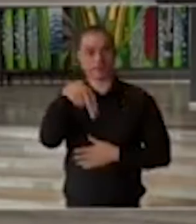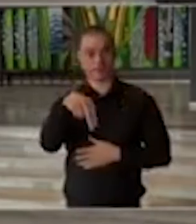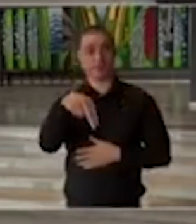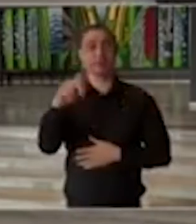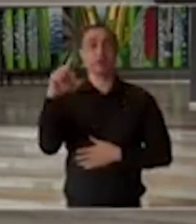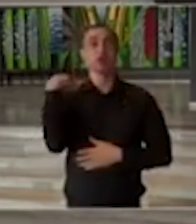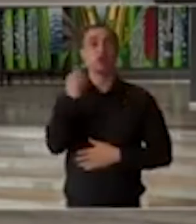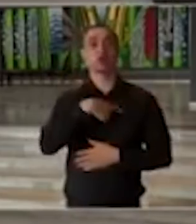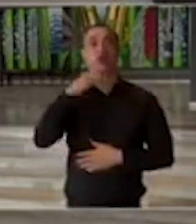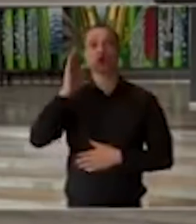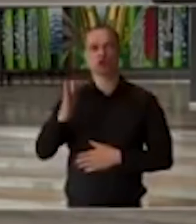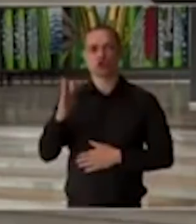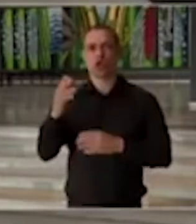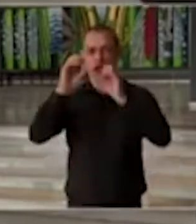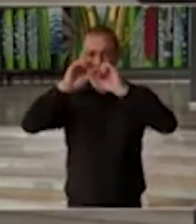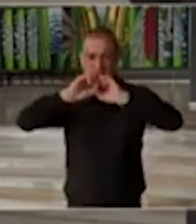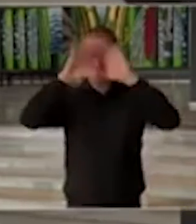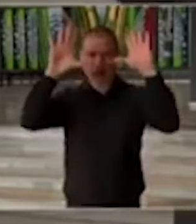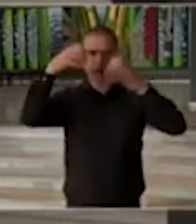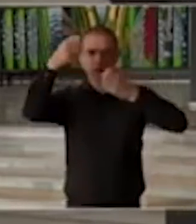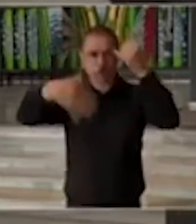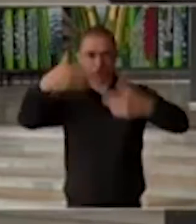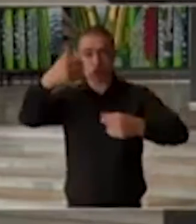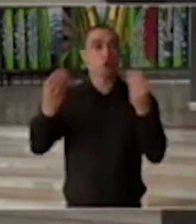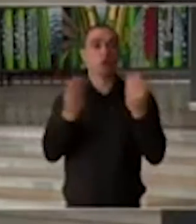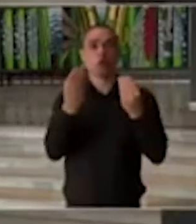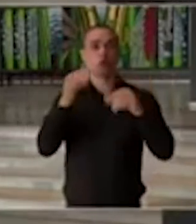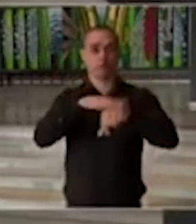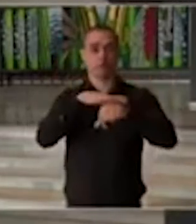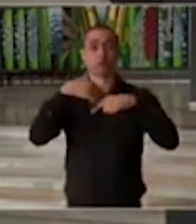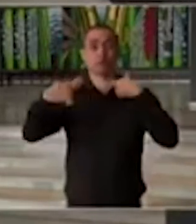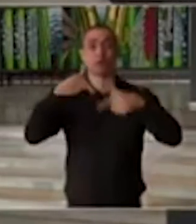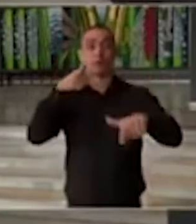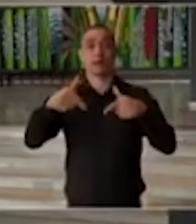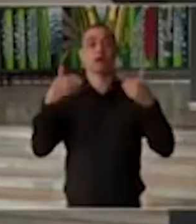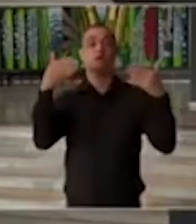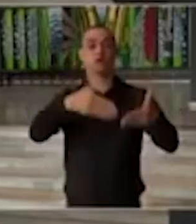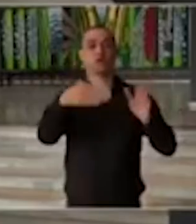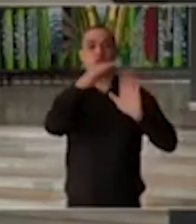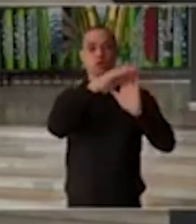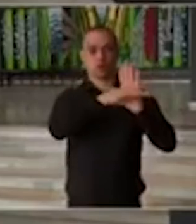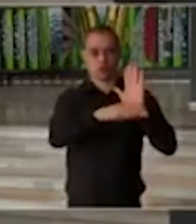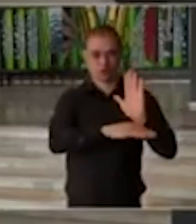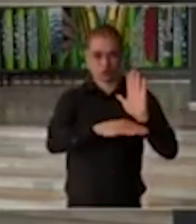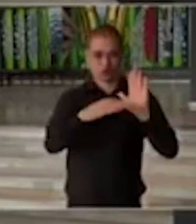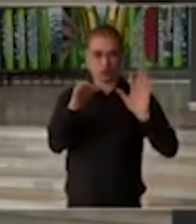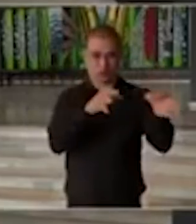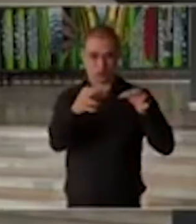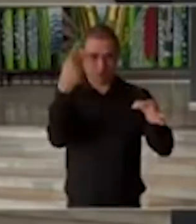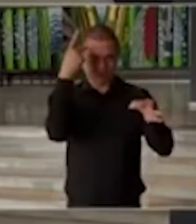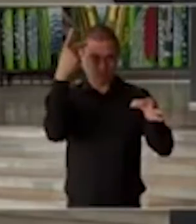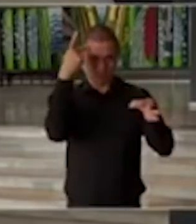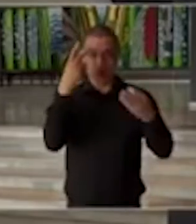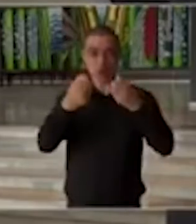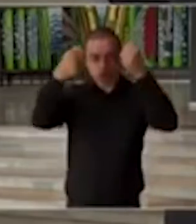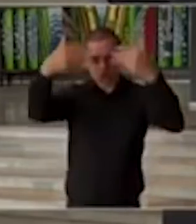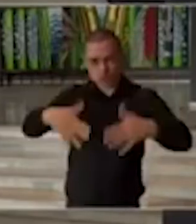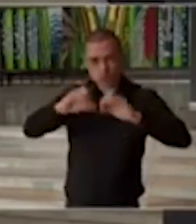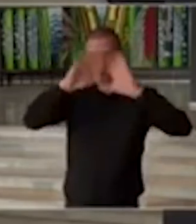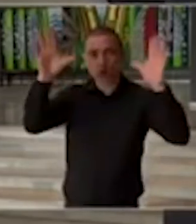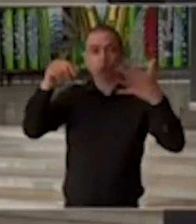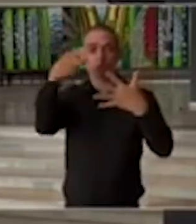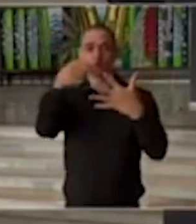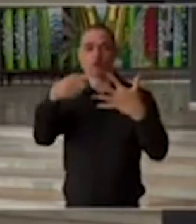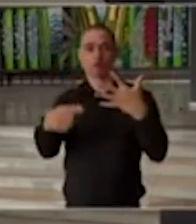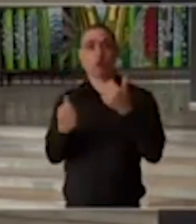Nós estamos fazendo alguns esclarecimentos sobre como está sendo feito o trabalho do Plano São Paulo com relação aos